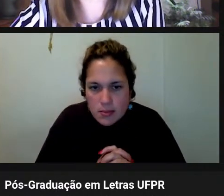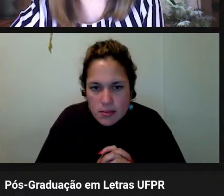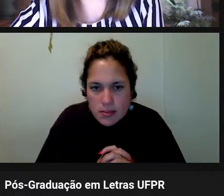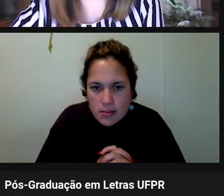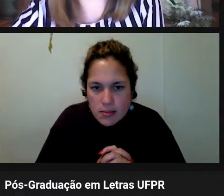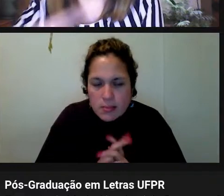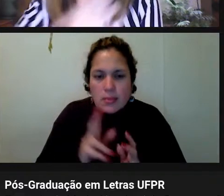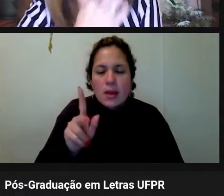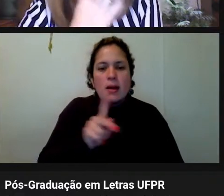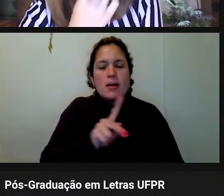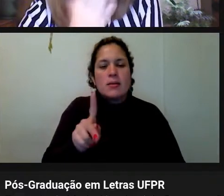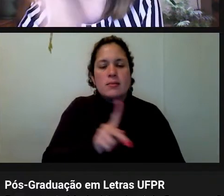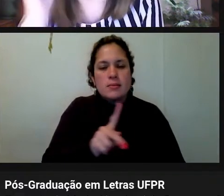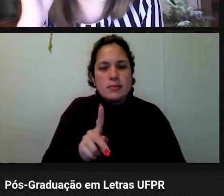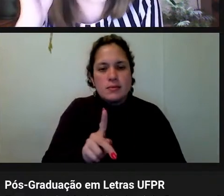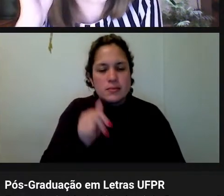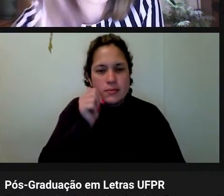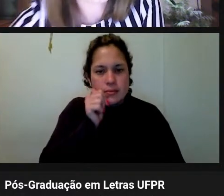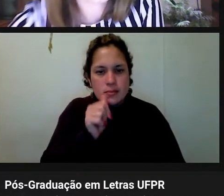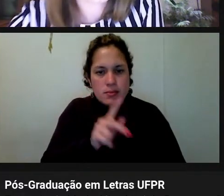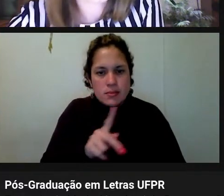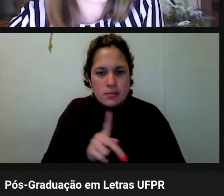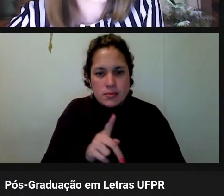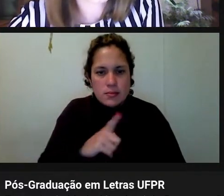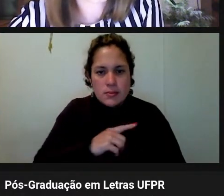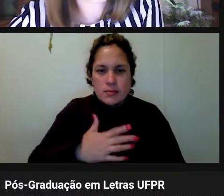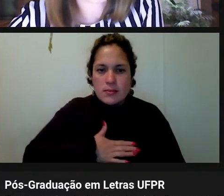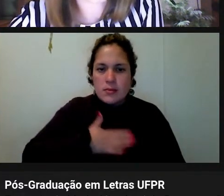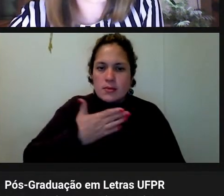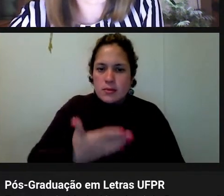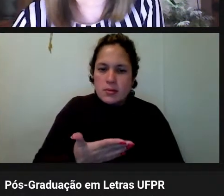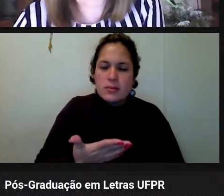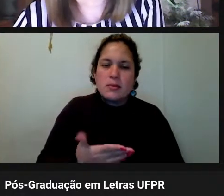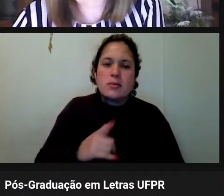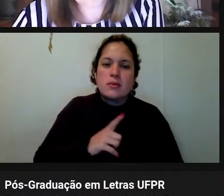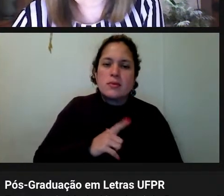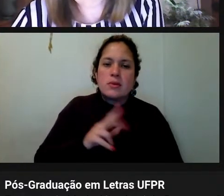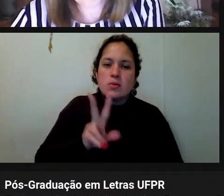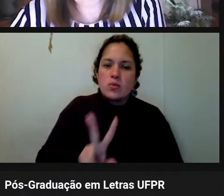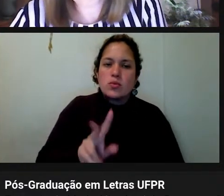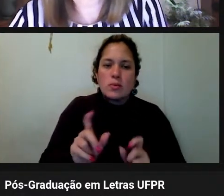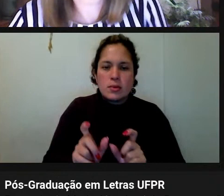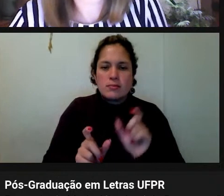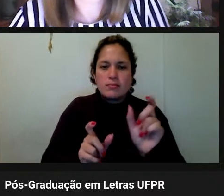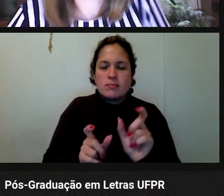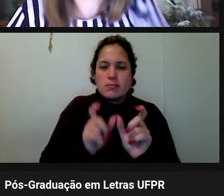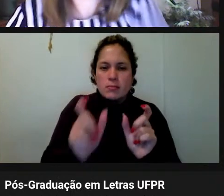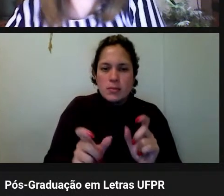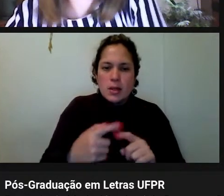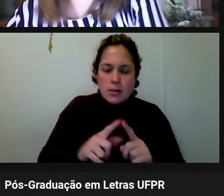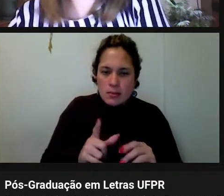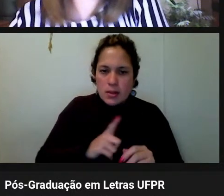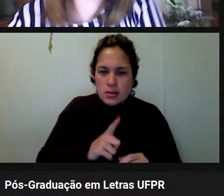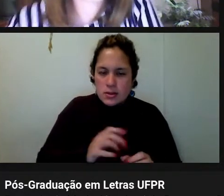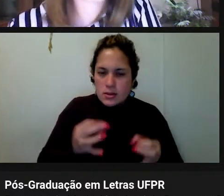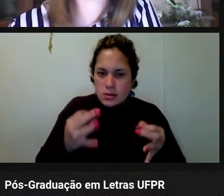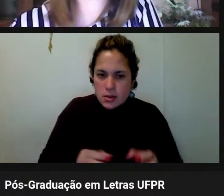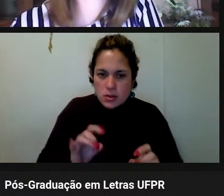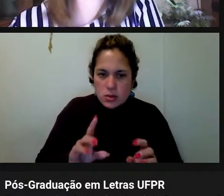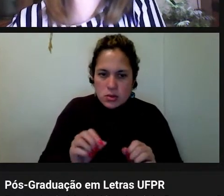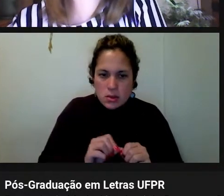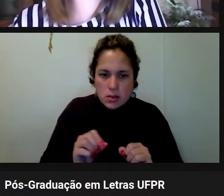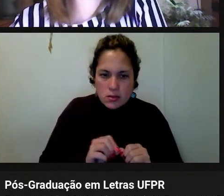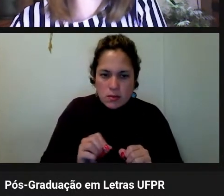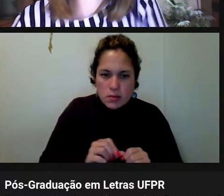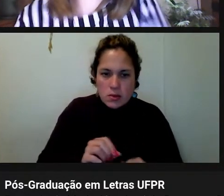A profesora, ela ficou surpresa com a dupla grafia, então a grafia correta polonesa seria Sobisz, a